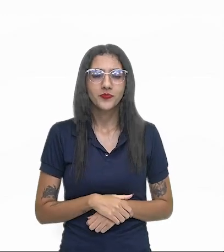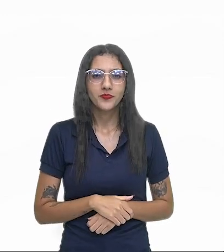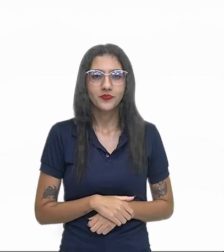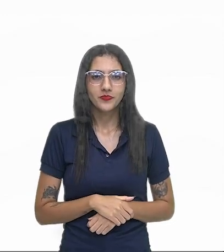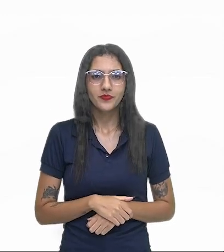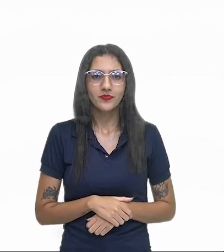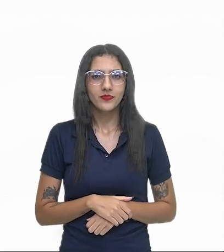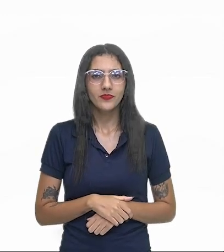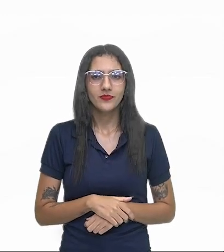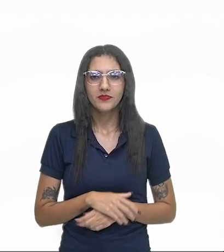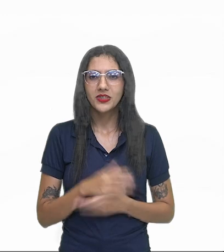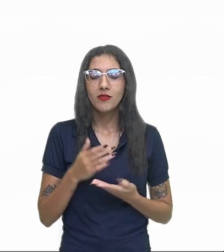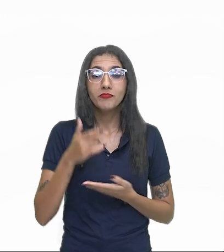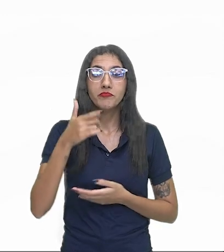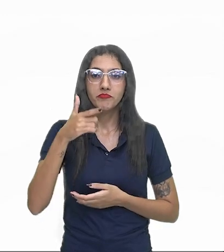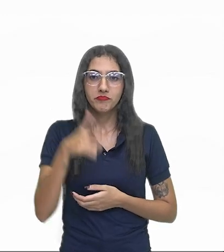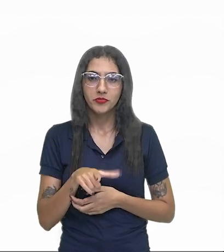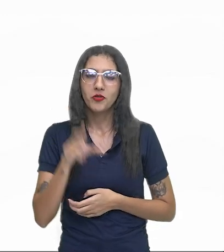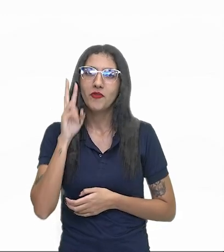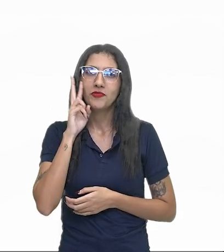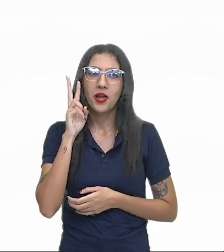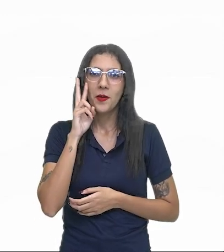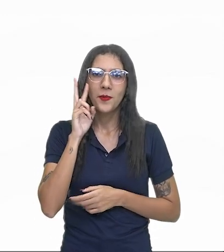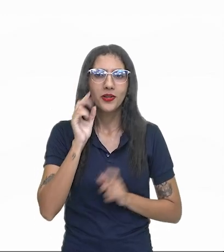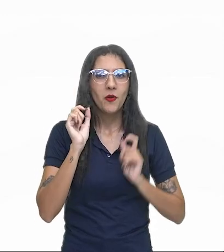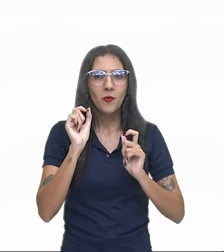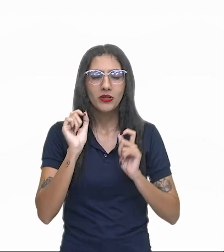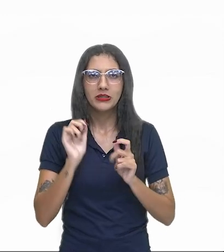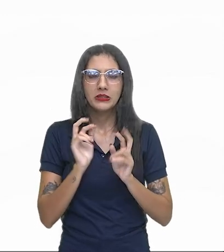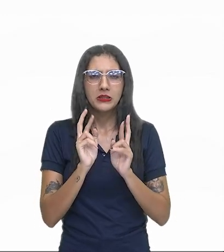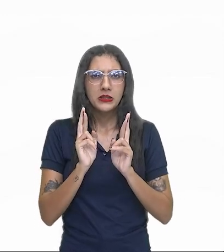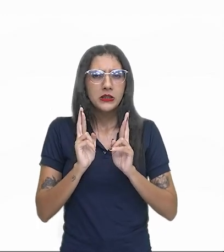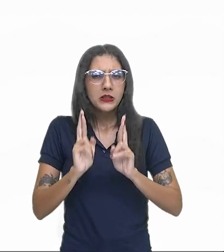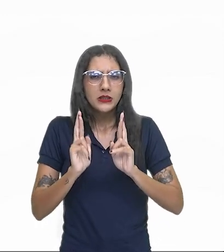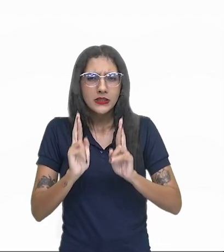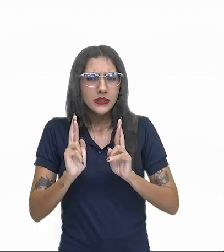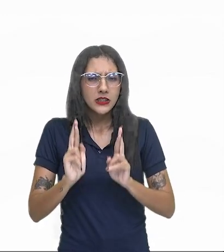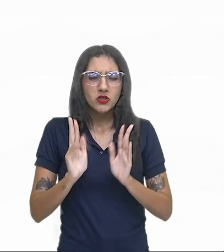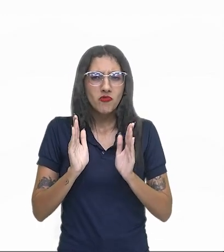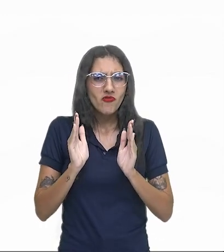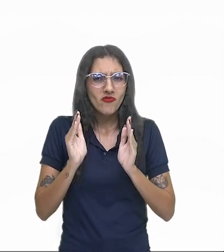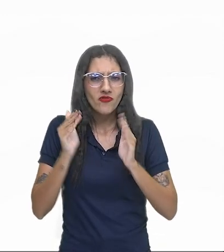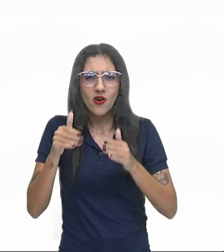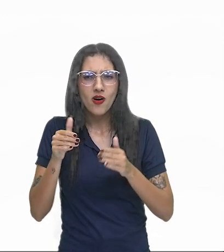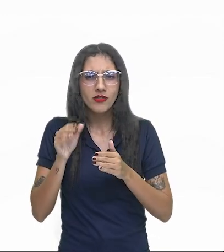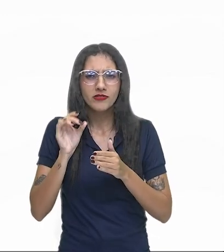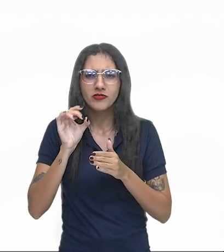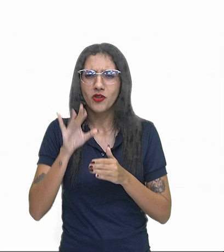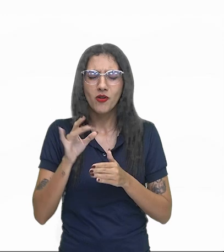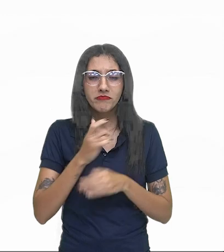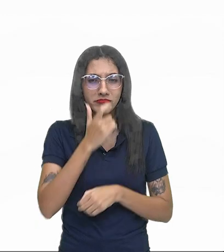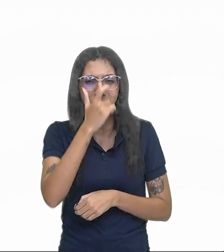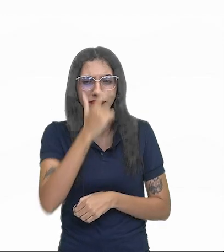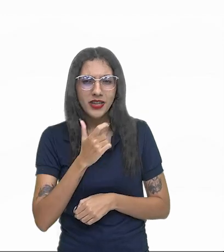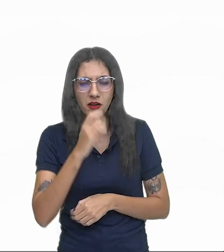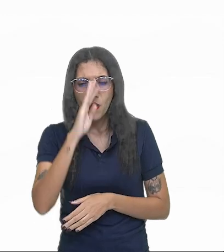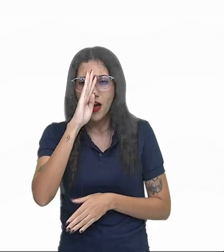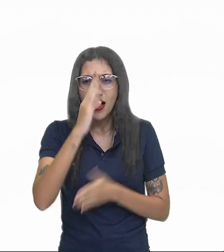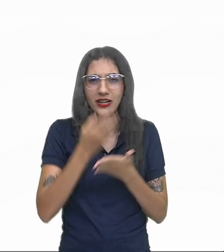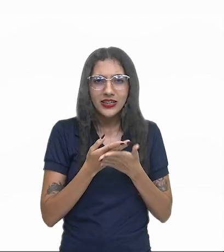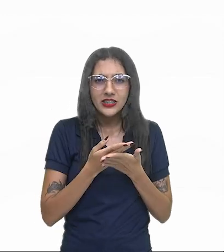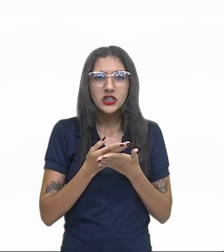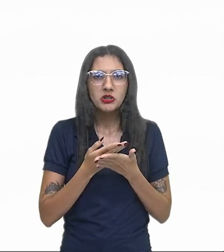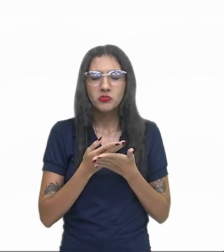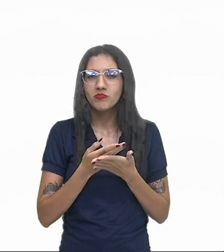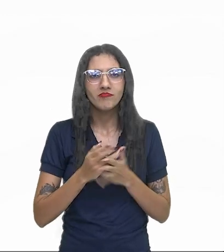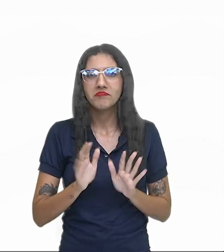é uma visão, uma previsão fundamentada em algo que eu só acredito que